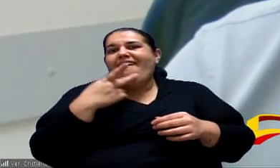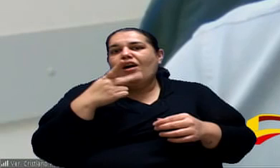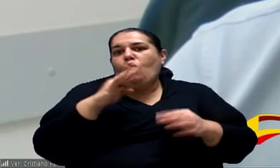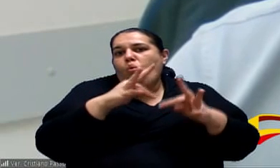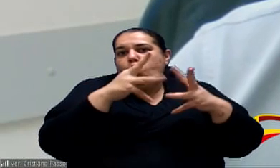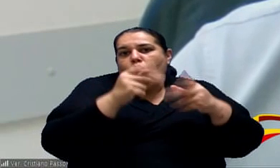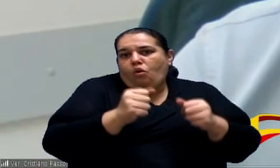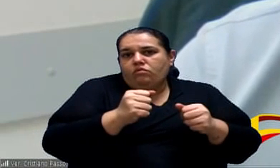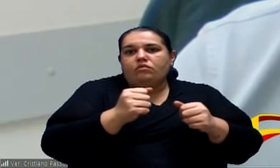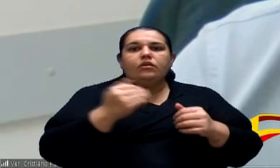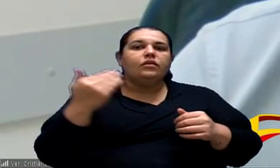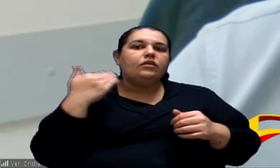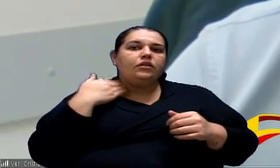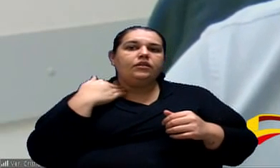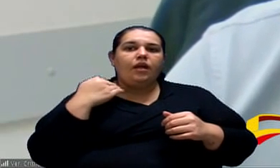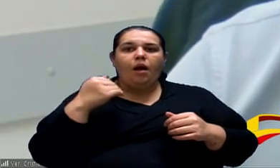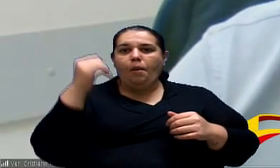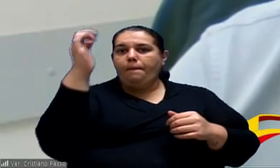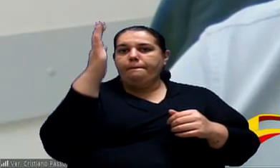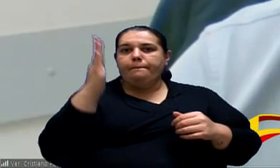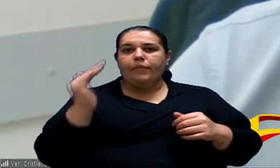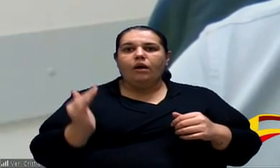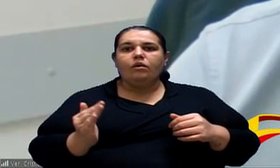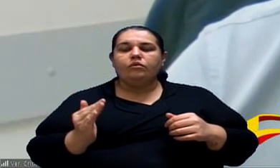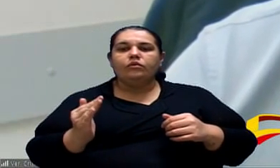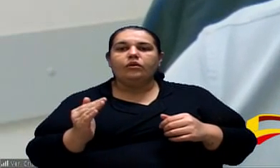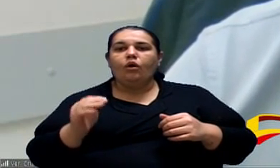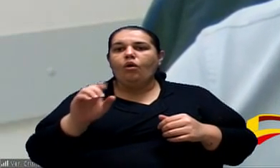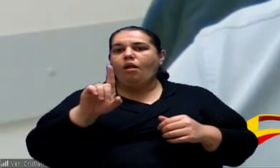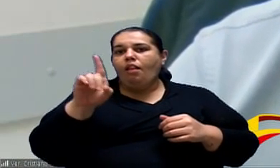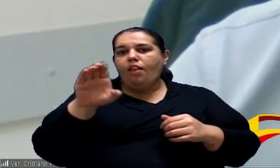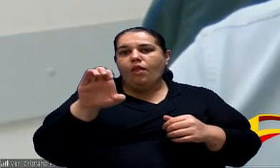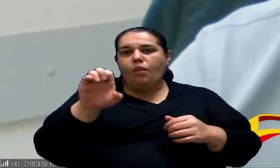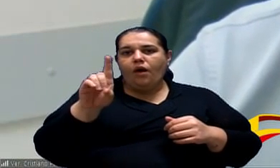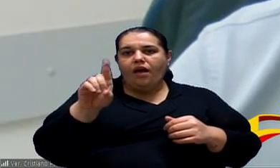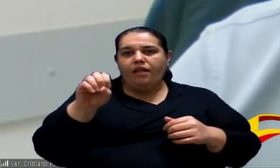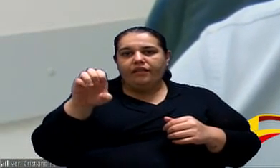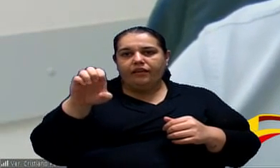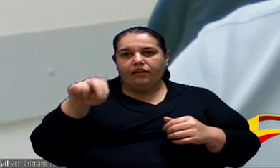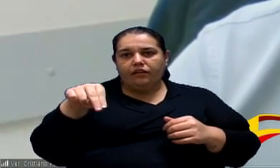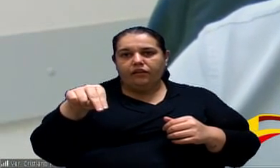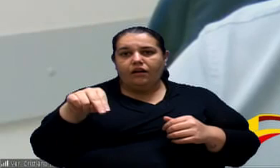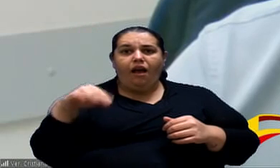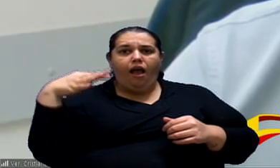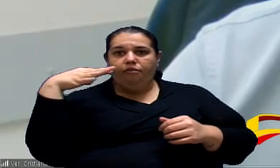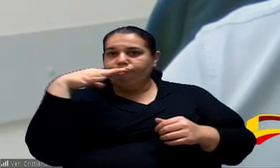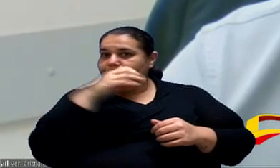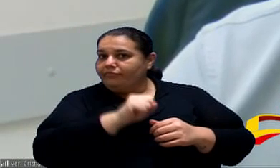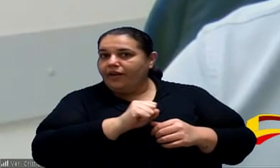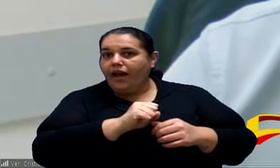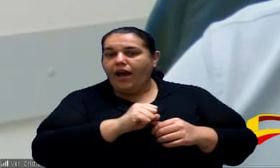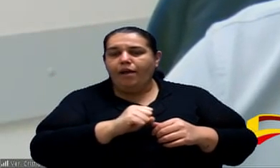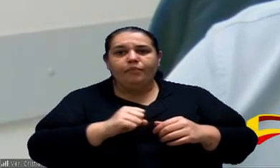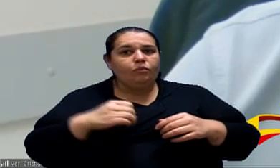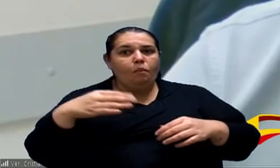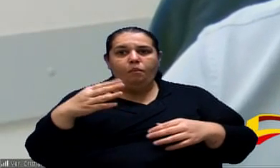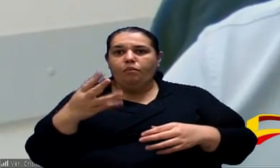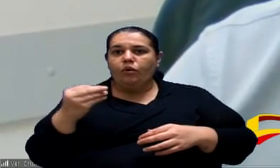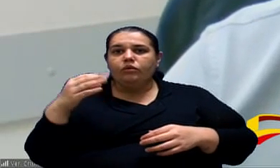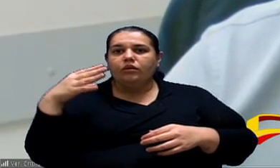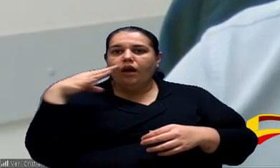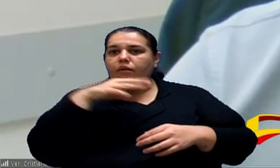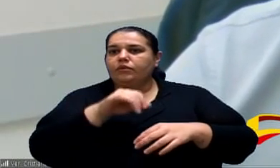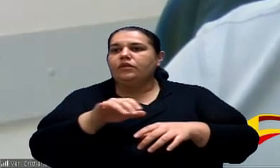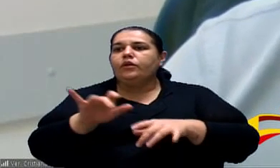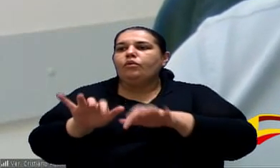do Brasil do Éden, todas as vezes que eu fui lá, o atendimento é rápido. O atendimento é rápido, desde o auto atendimento como os